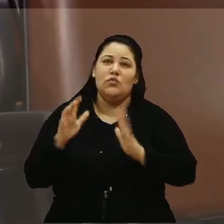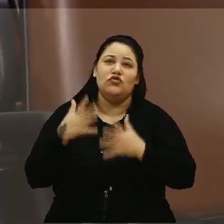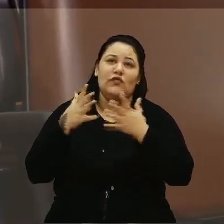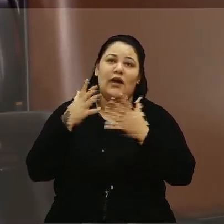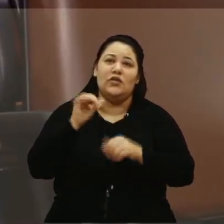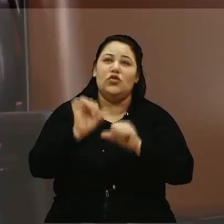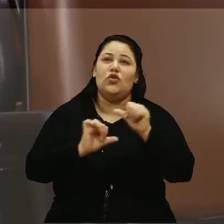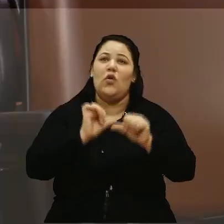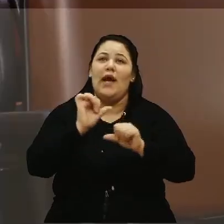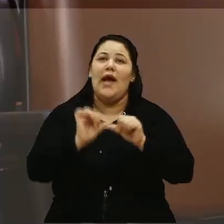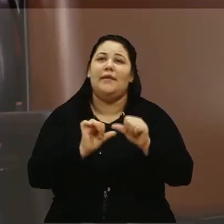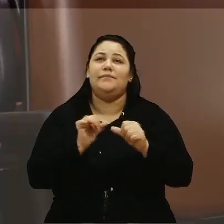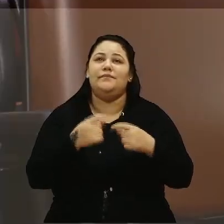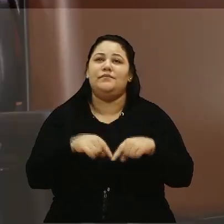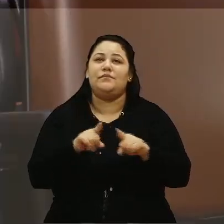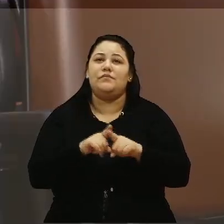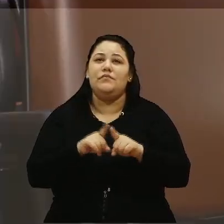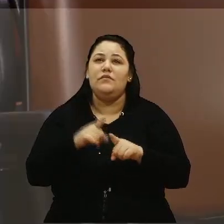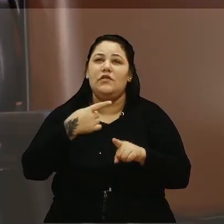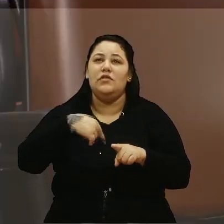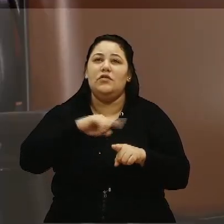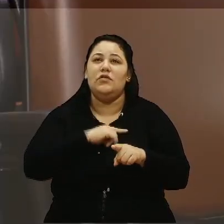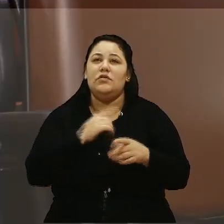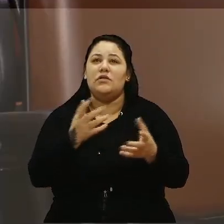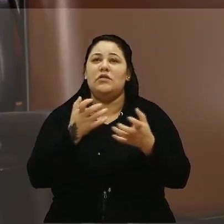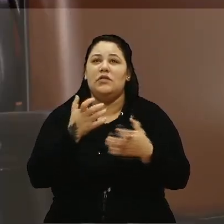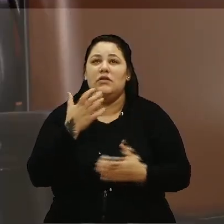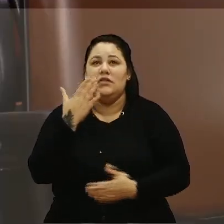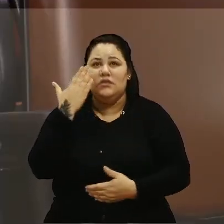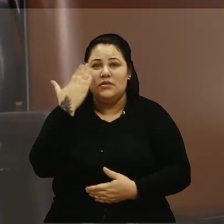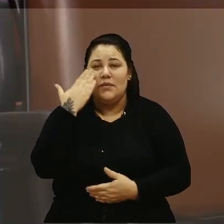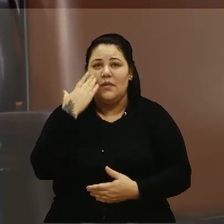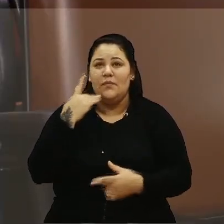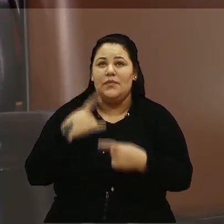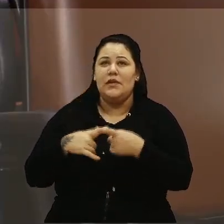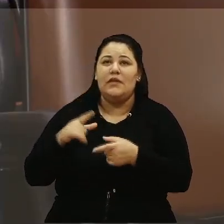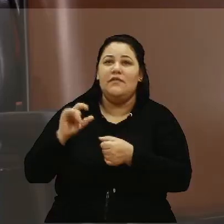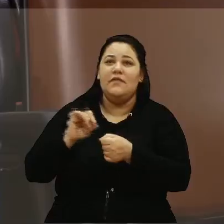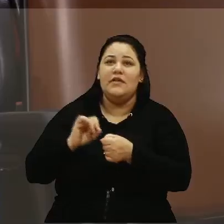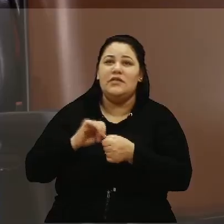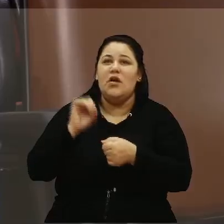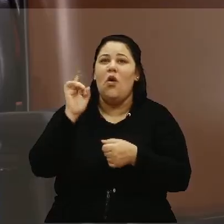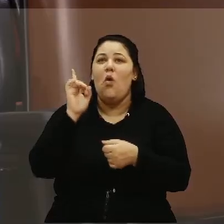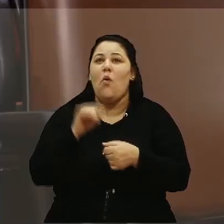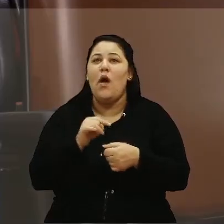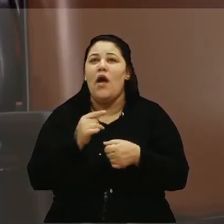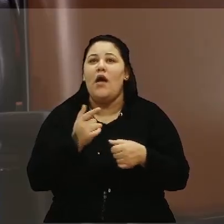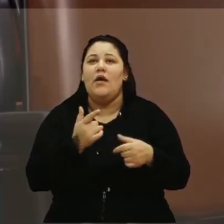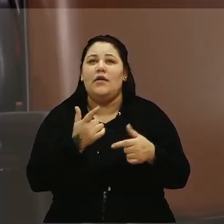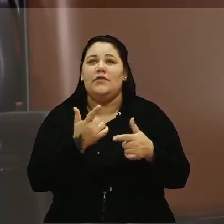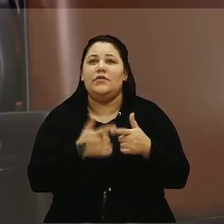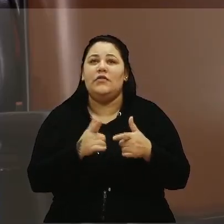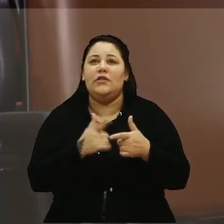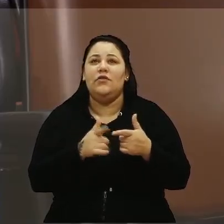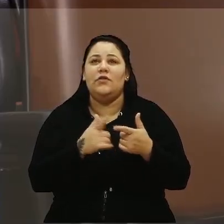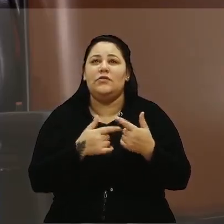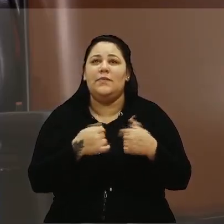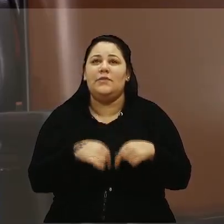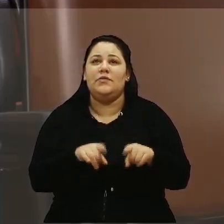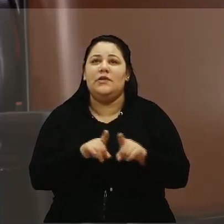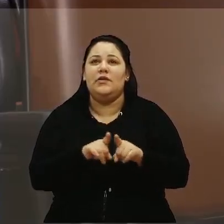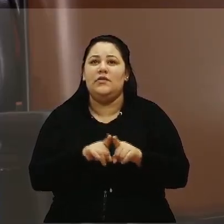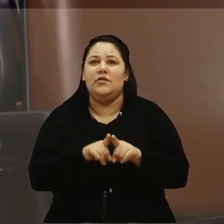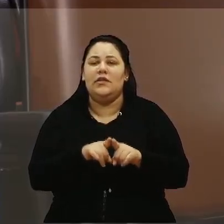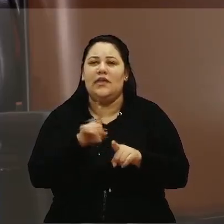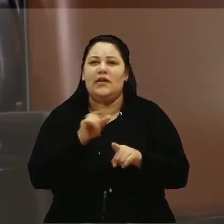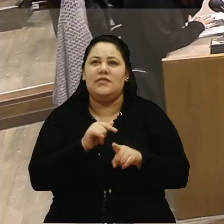decreto, e a gente quer saber por que isso foi feito, qual o problema que tem em deixar mais vagas para as pessoas que mais precisam.